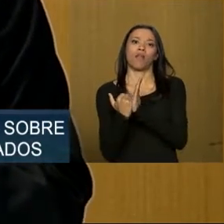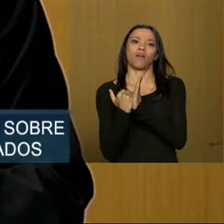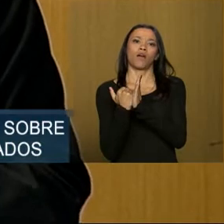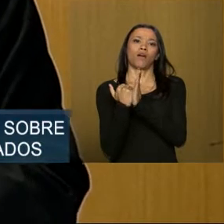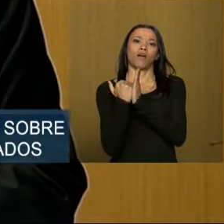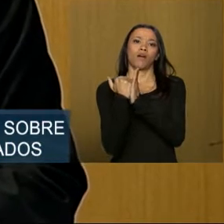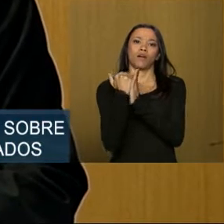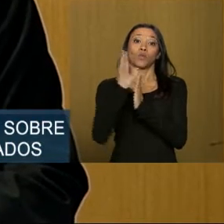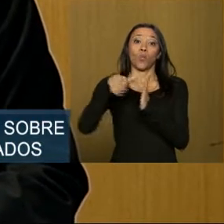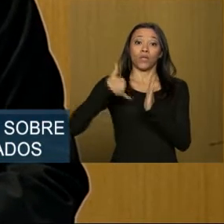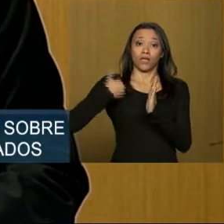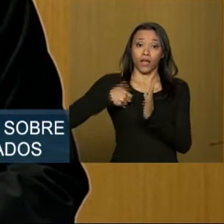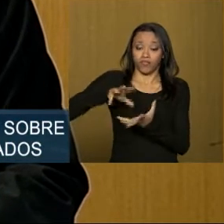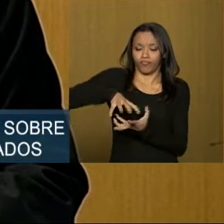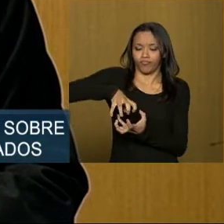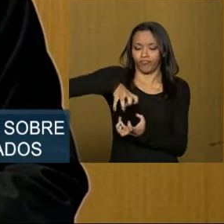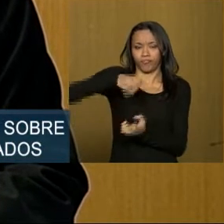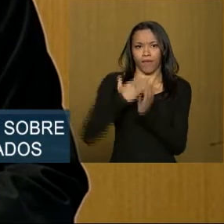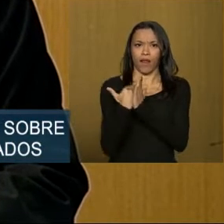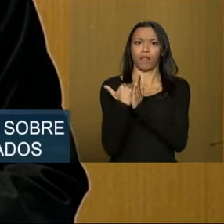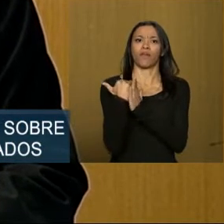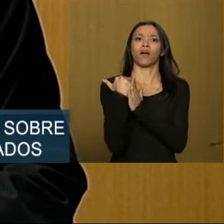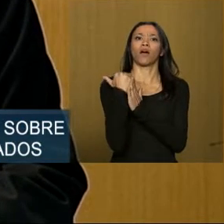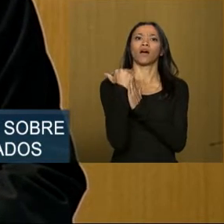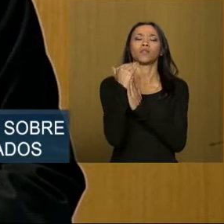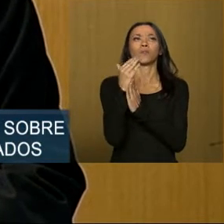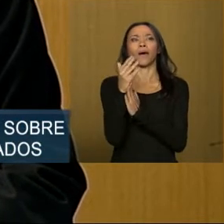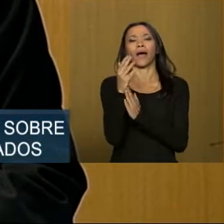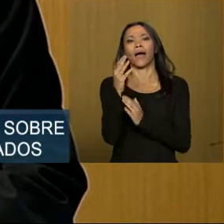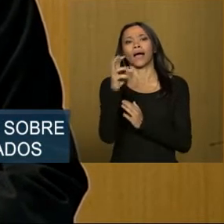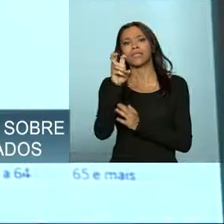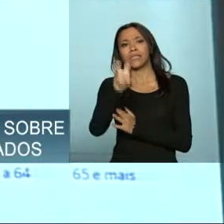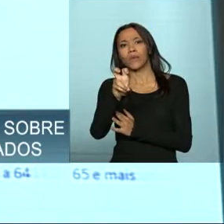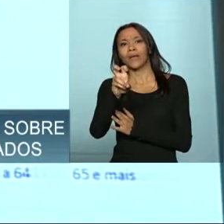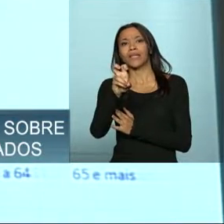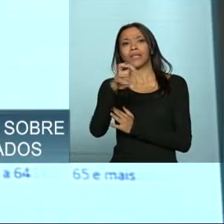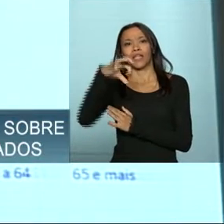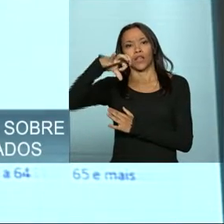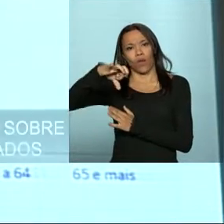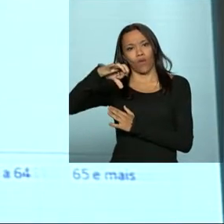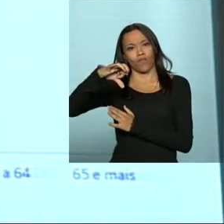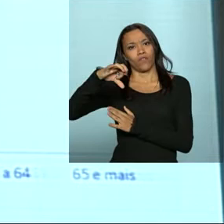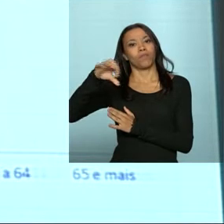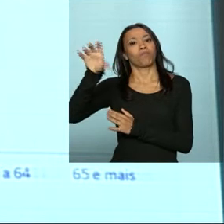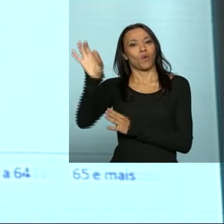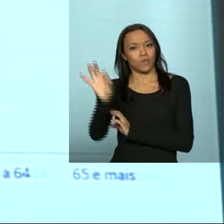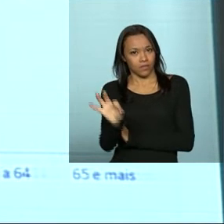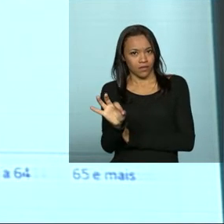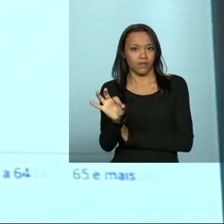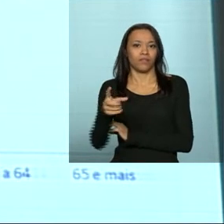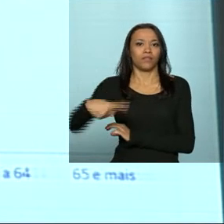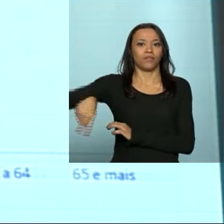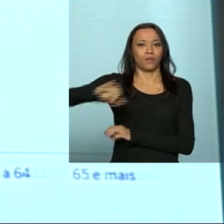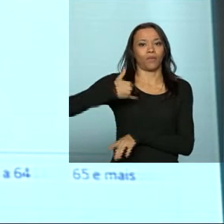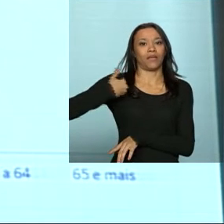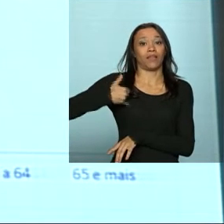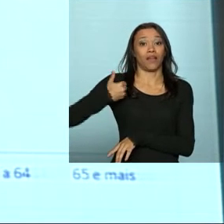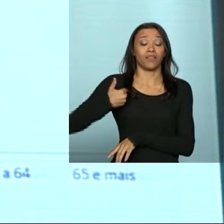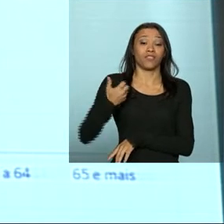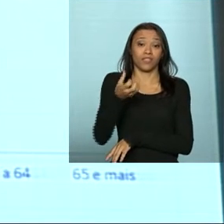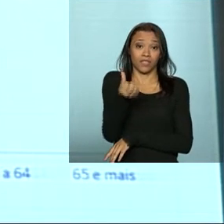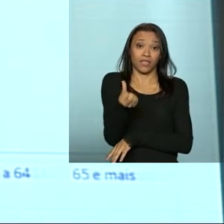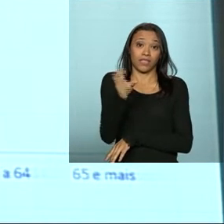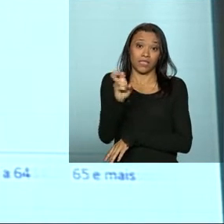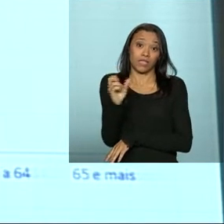que nós envelhecemos, chegando, então, a 59% na população com 65 anos e